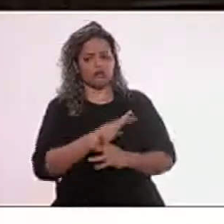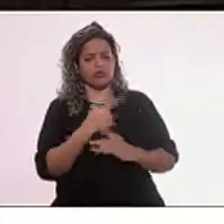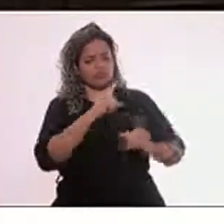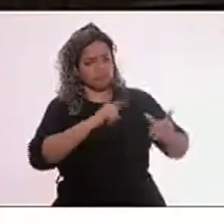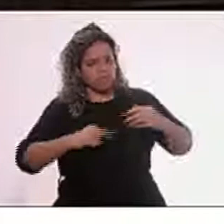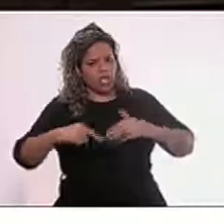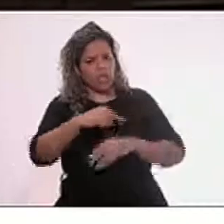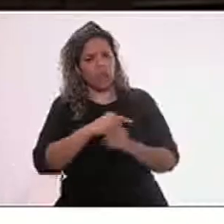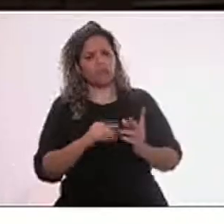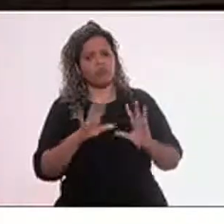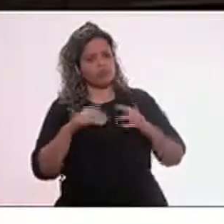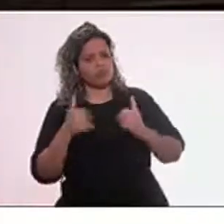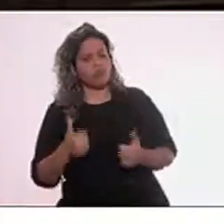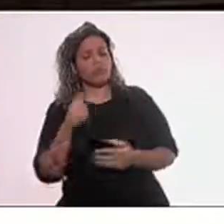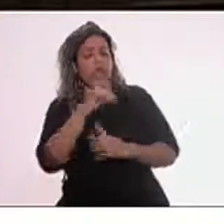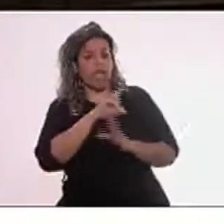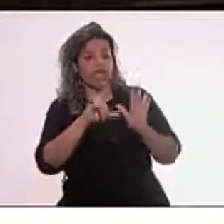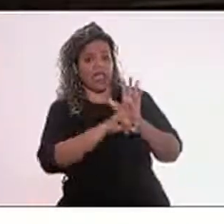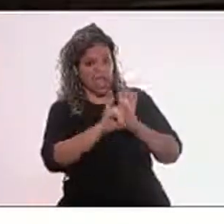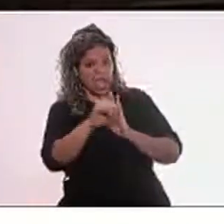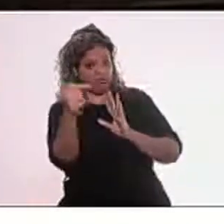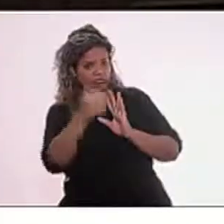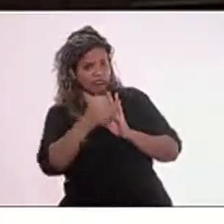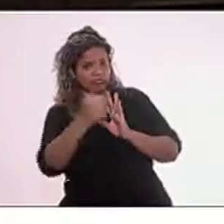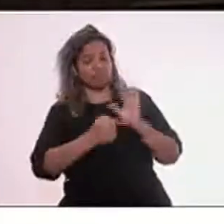período no Rio de Janeiro. Pois bem, esta lei aqui